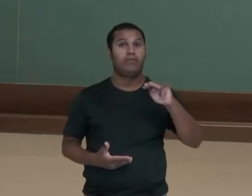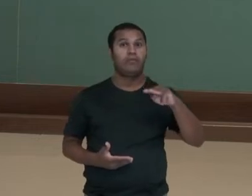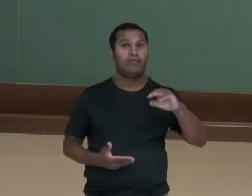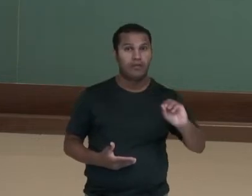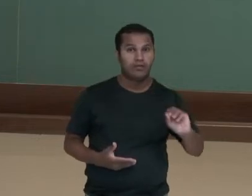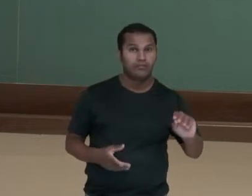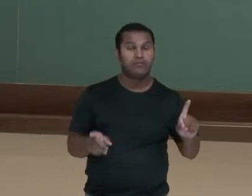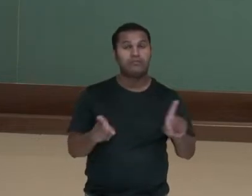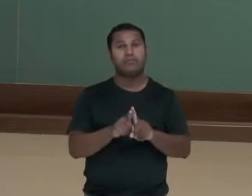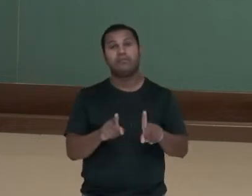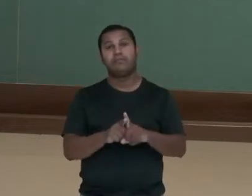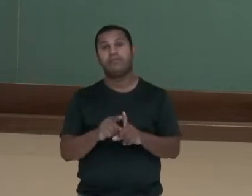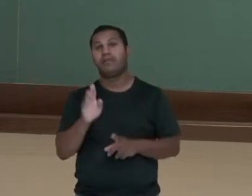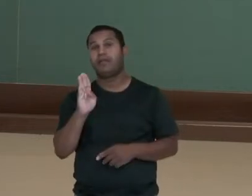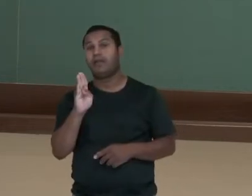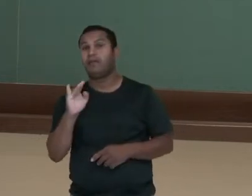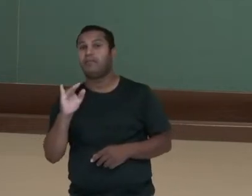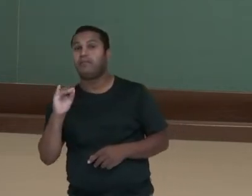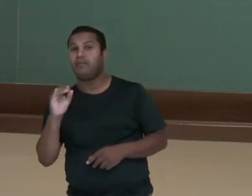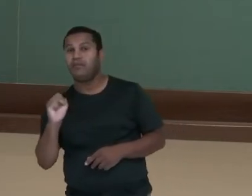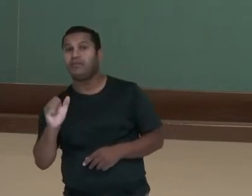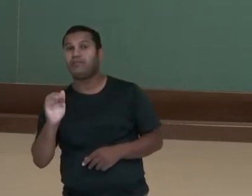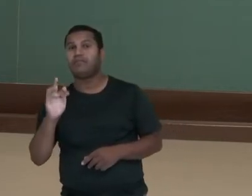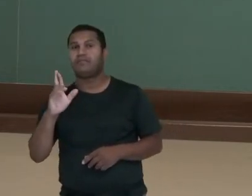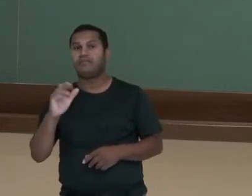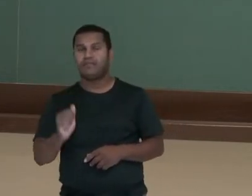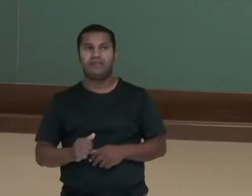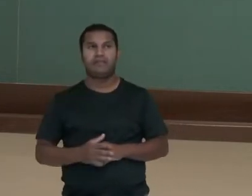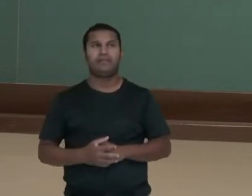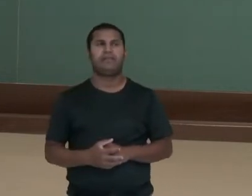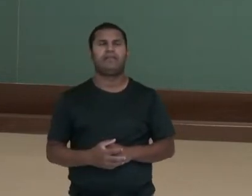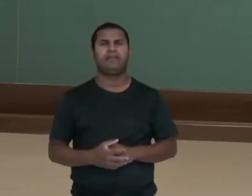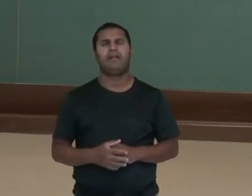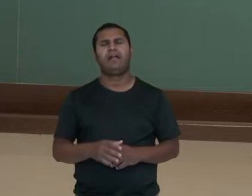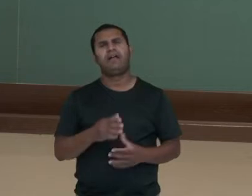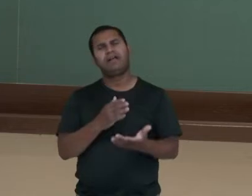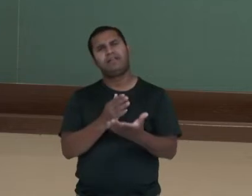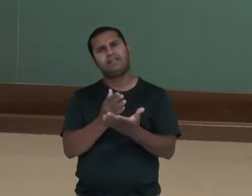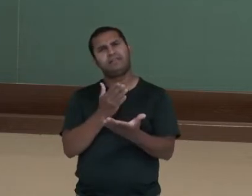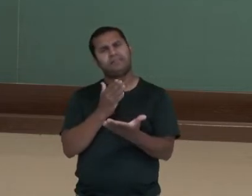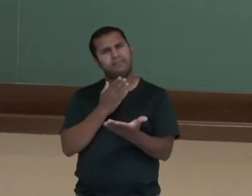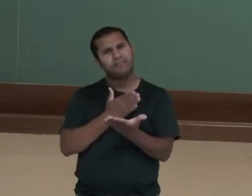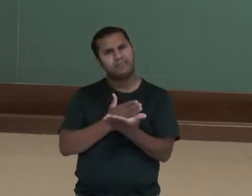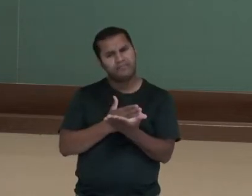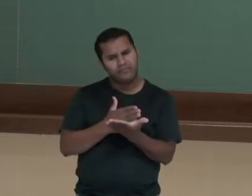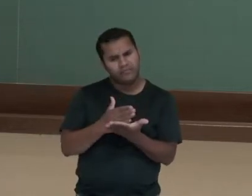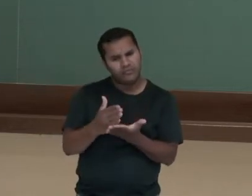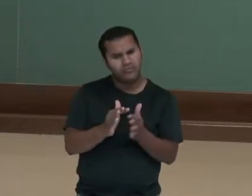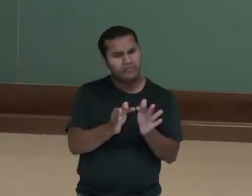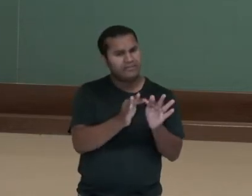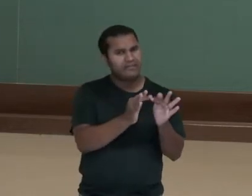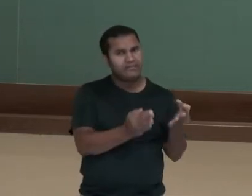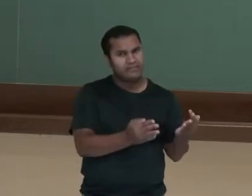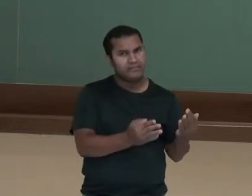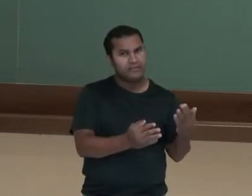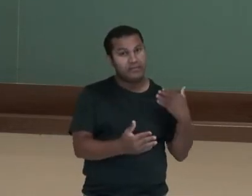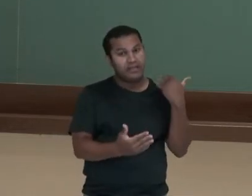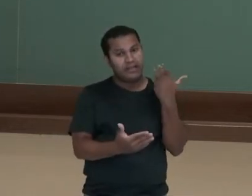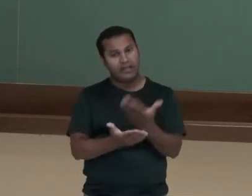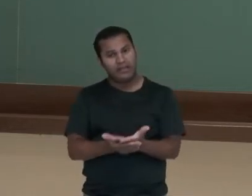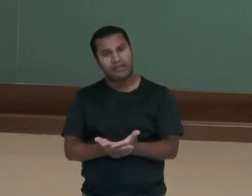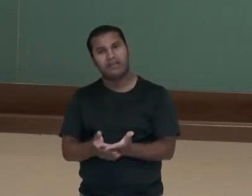o estudo. Então, quando nós vamos estudando, nós sempre começamos do mais simples até atingir um todo, né? Então, é uma questão